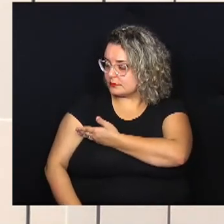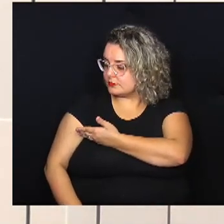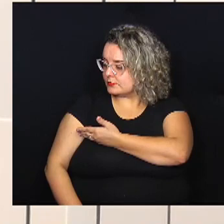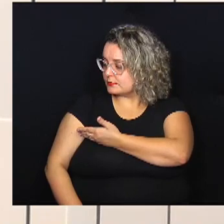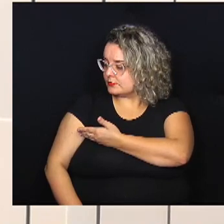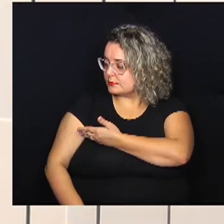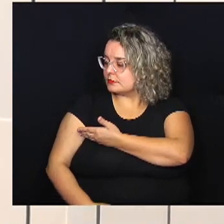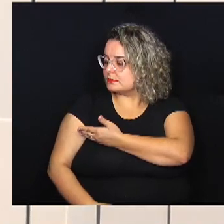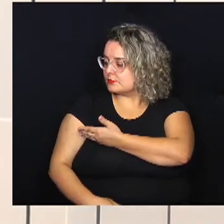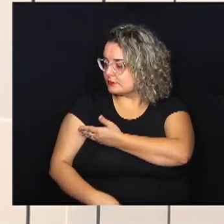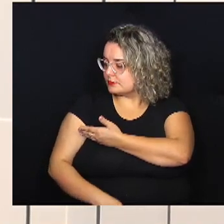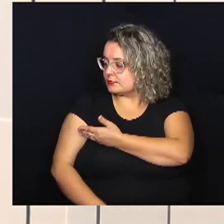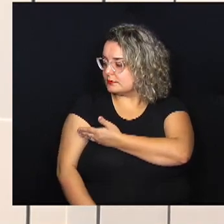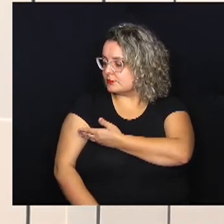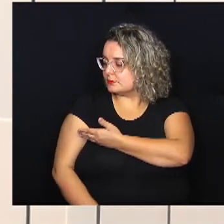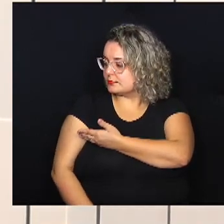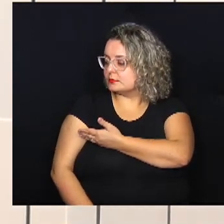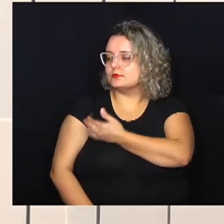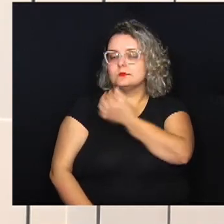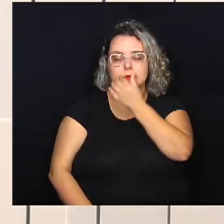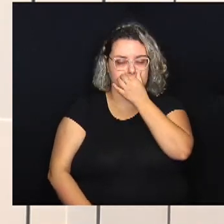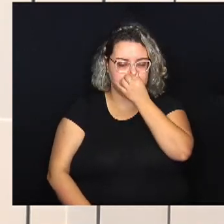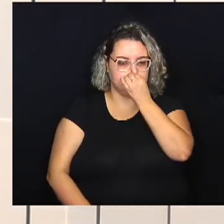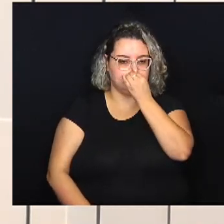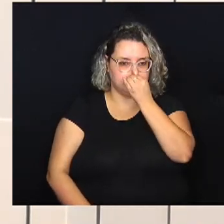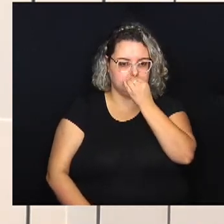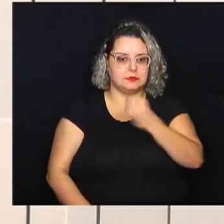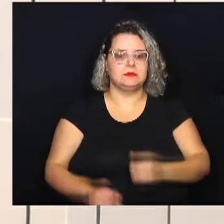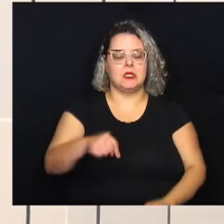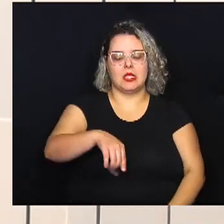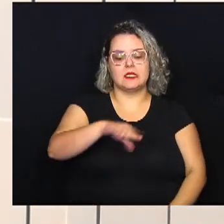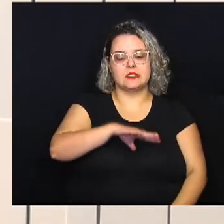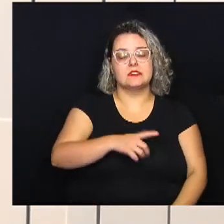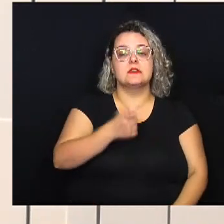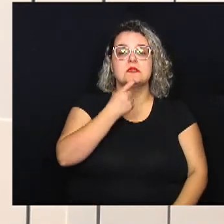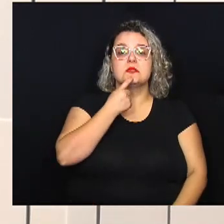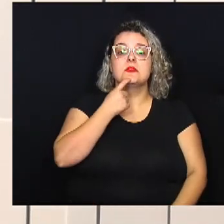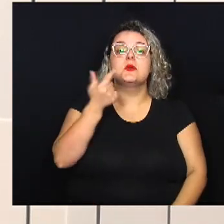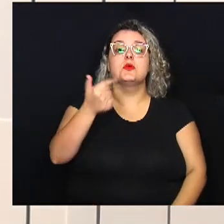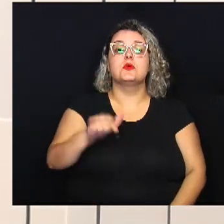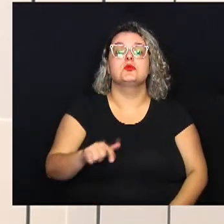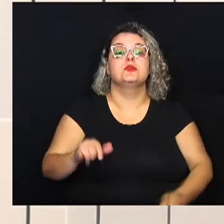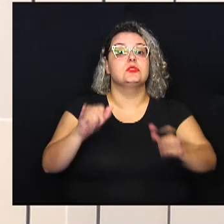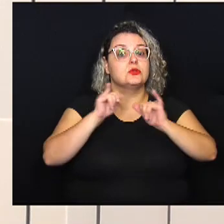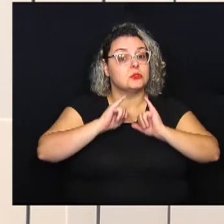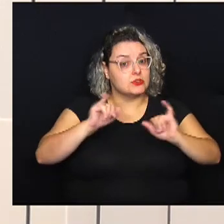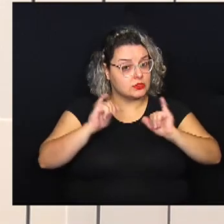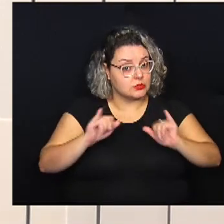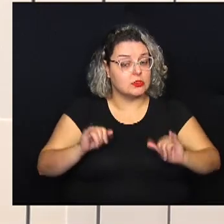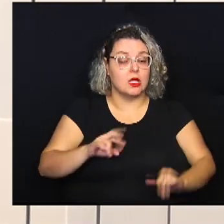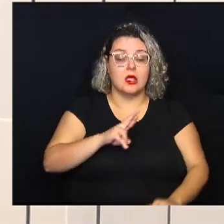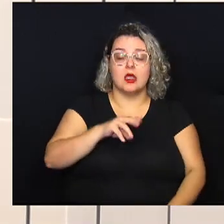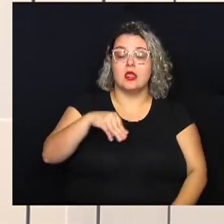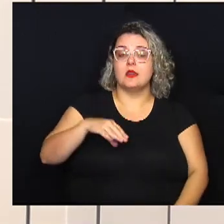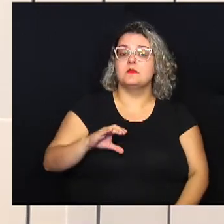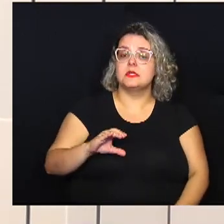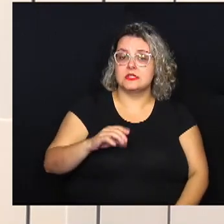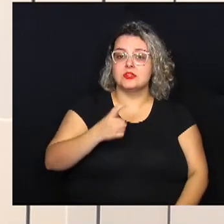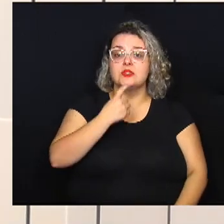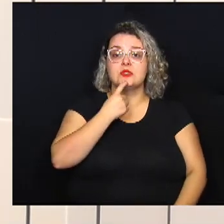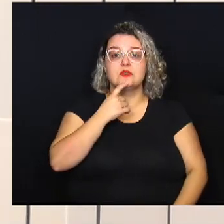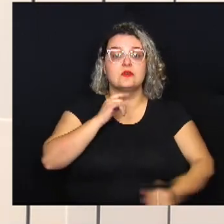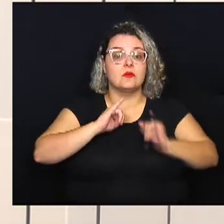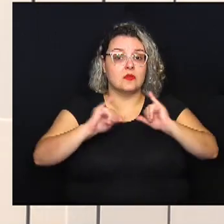bairro Vila Aeroporto, aqui na cidade de Campinas. A gente segue aqui com as notícias da metrópole de Campinas, falar agora